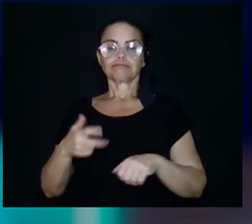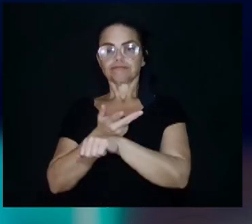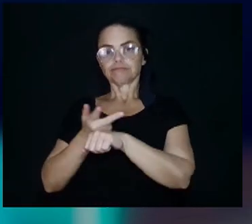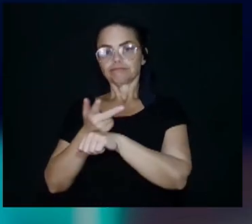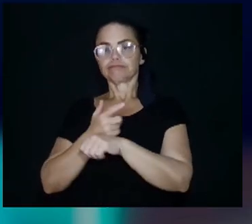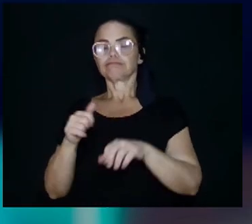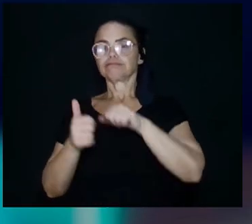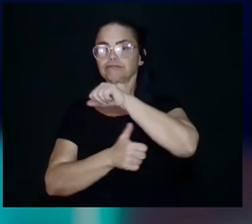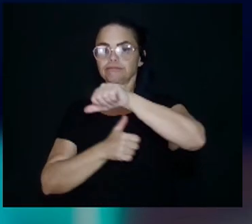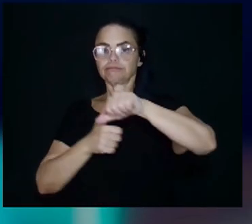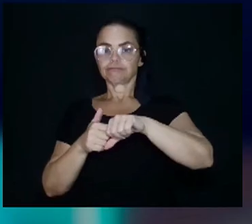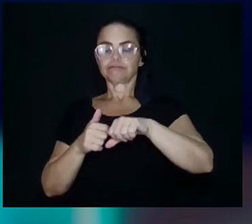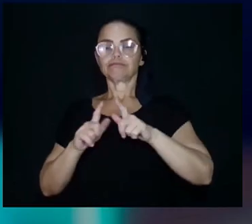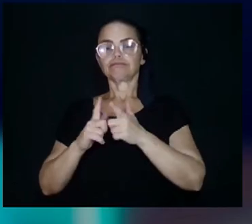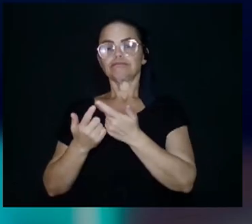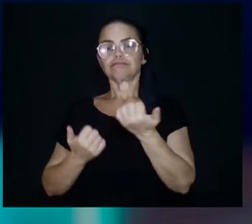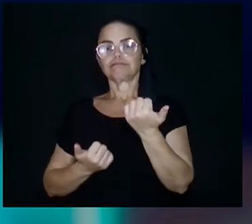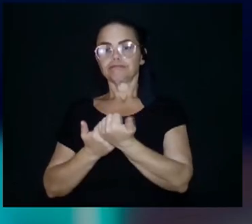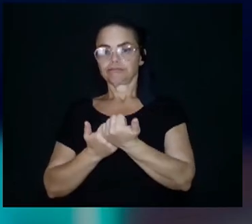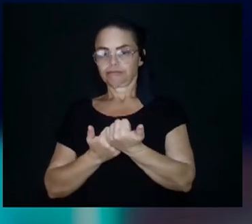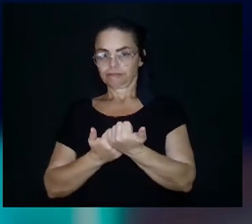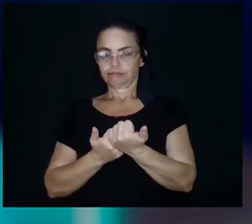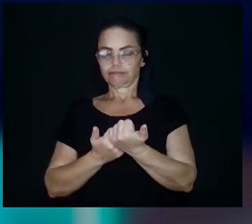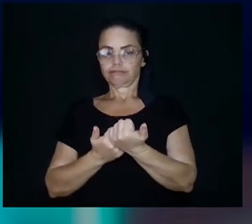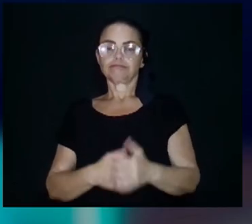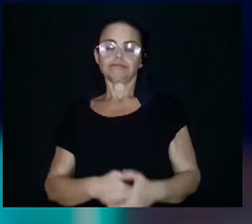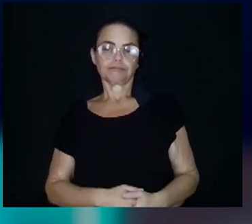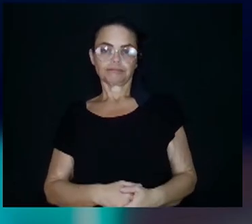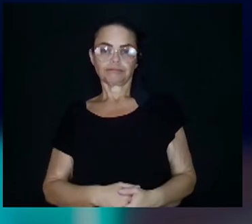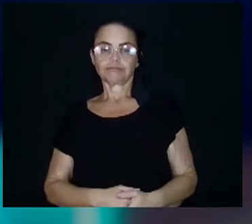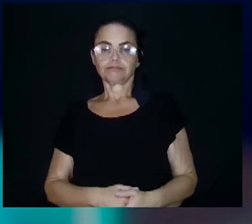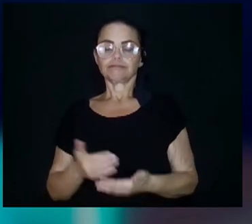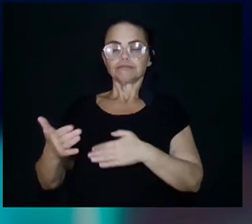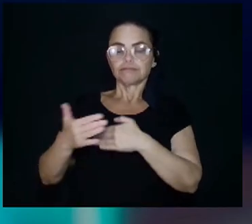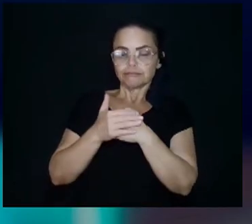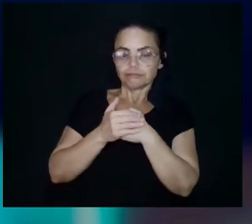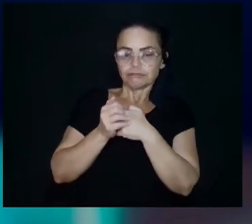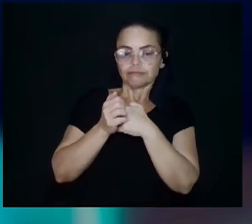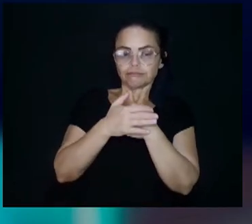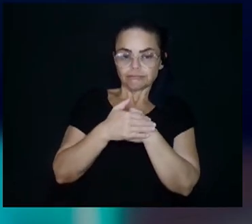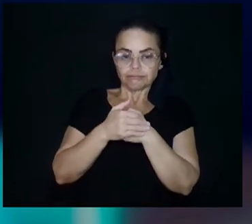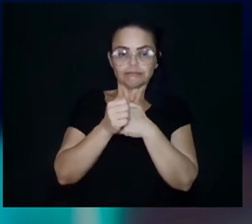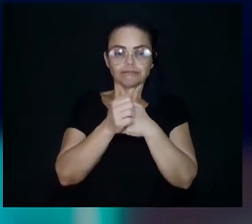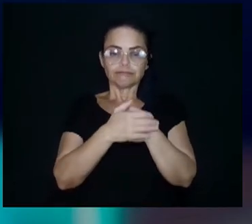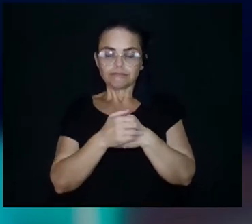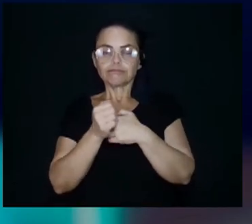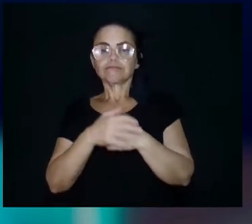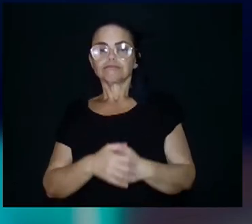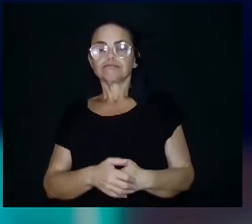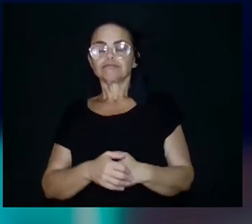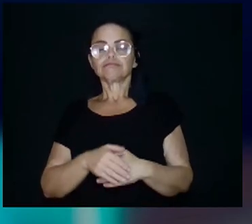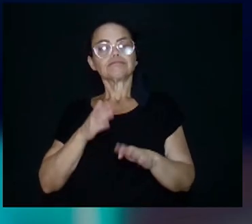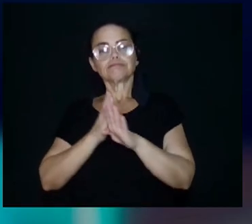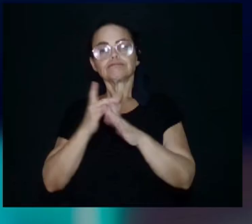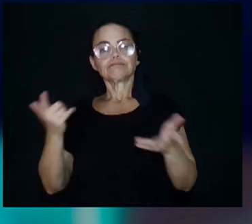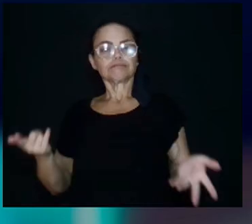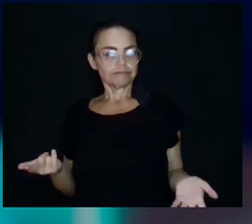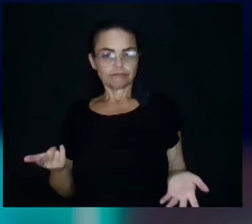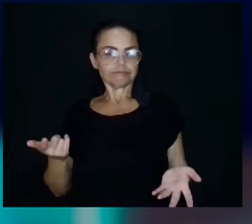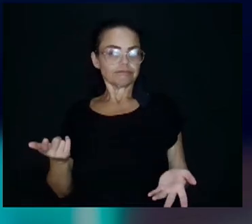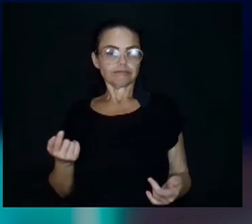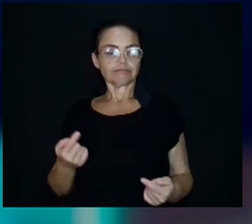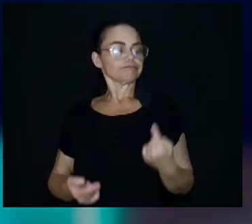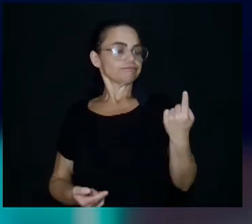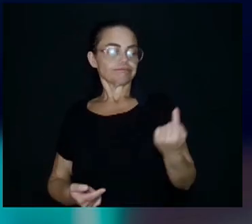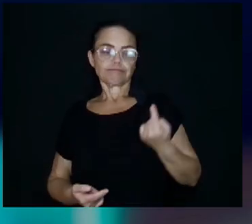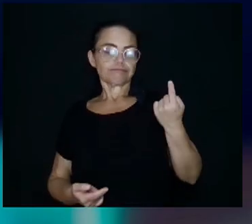grupos de apoio em um ambiente de acolhimento em que a pessoa que gagueja descubra, acima de tudo, que ela não está sozinha nesse